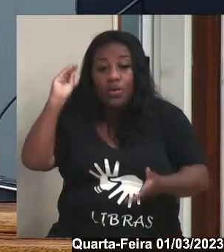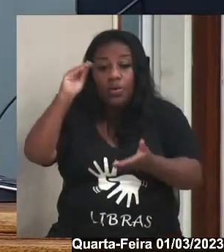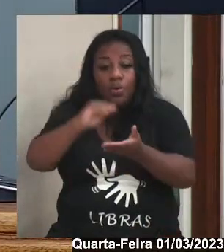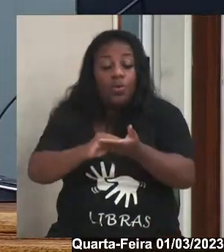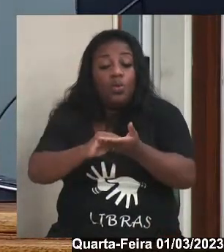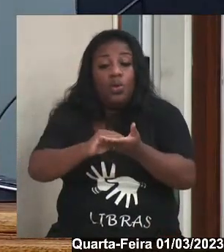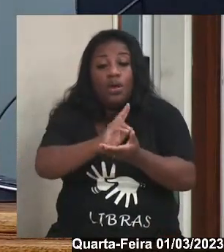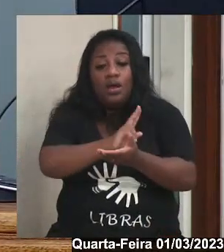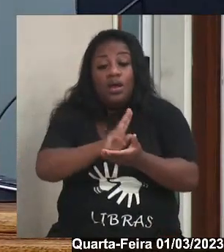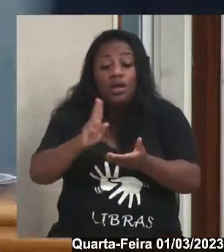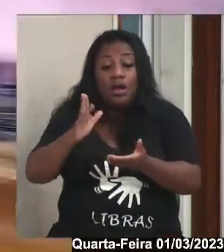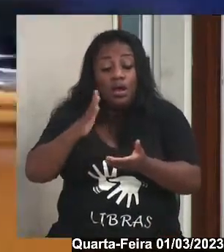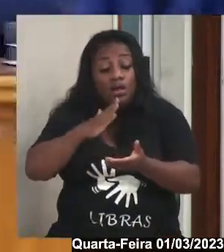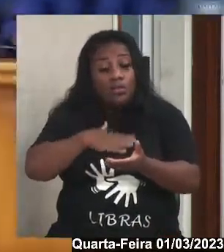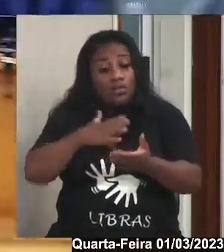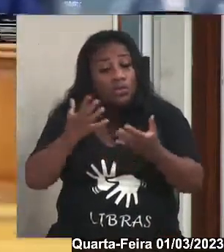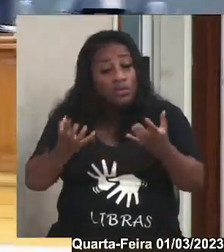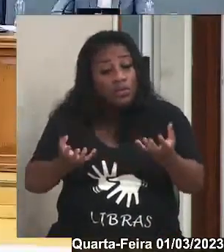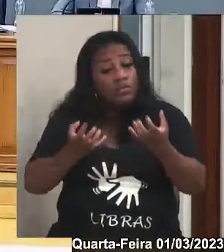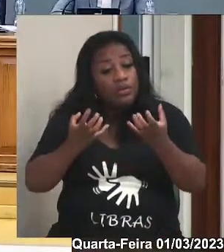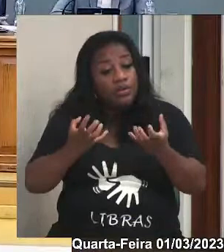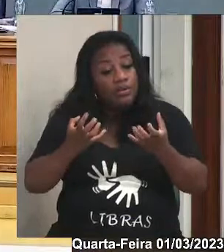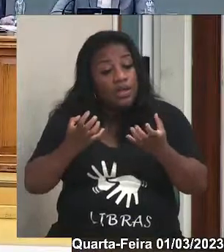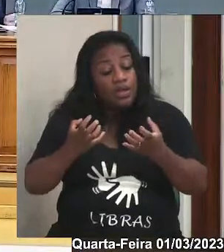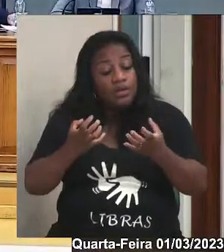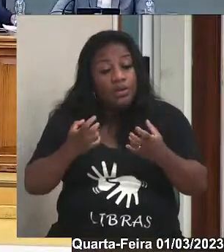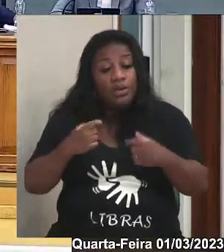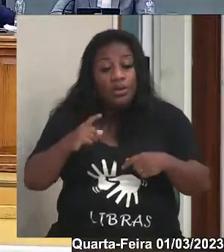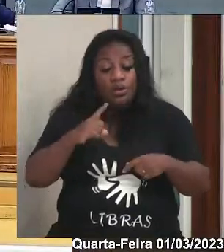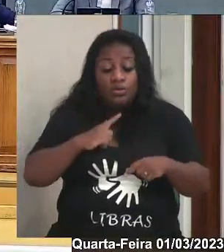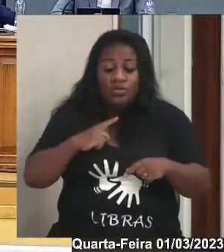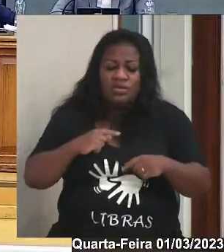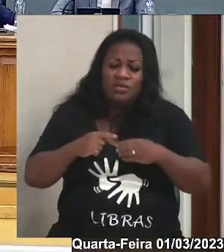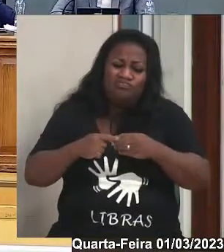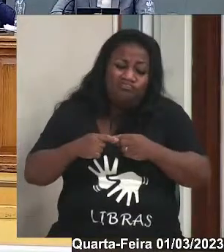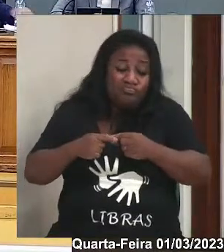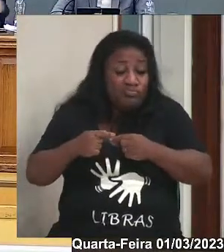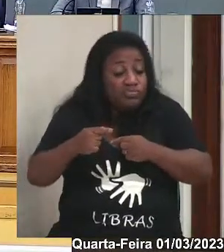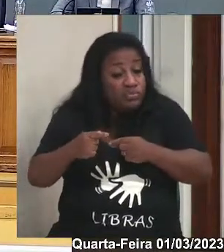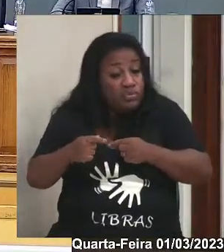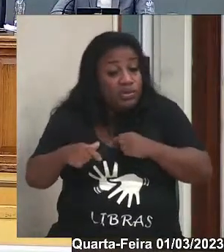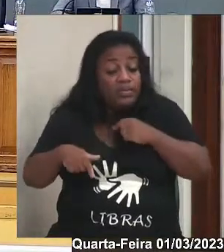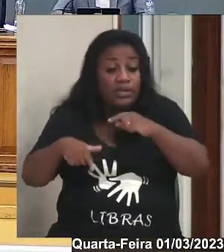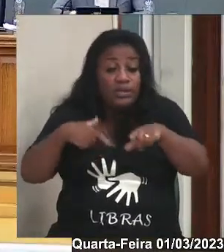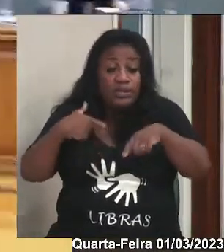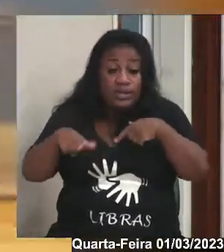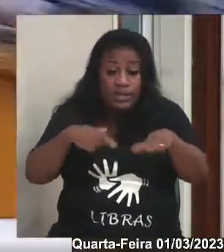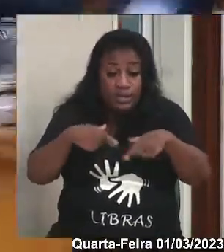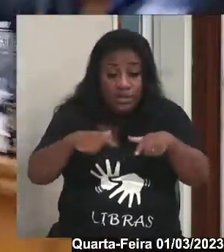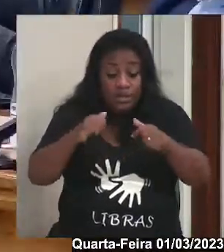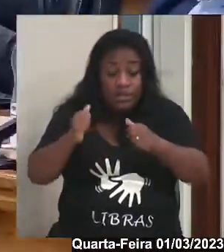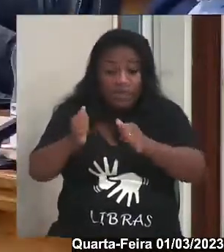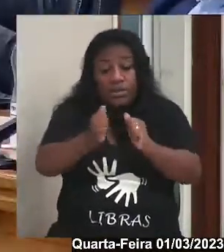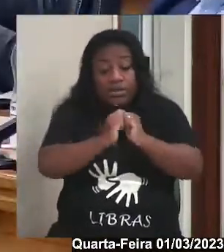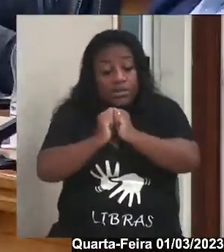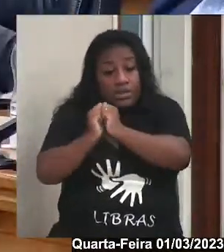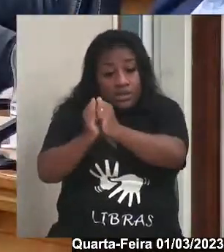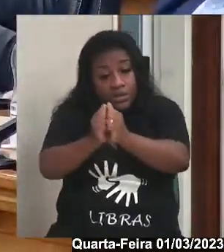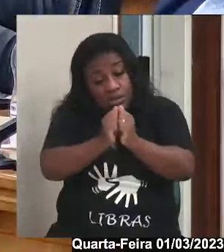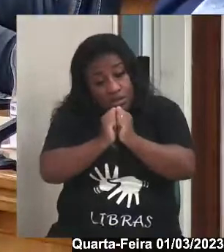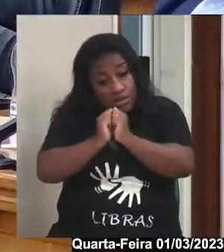Pode ser inclusa, sim, Aline, porque nós temos aí uma jornada longa ali naquela nossa região, onde nós